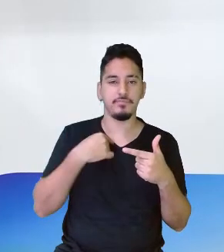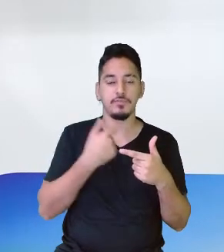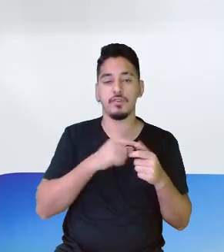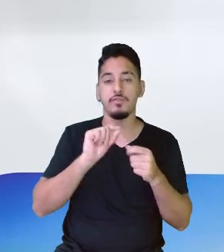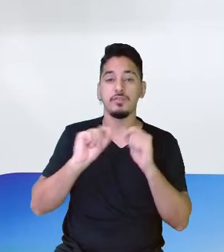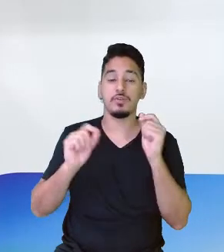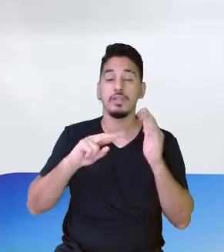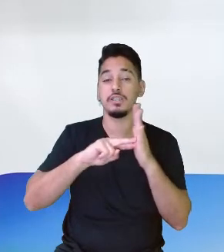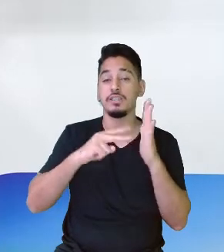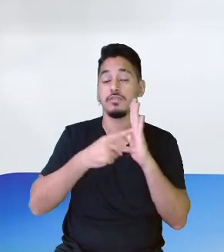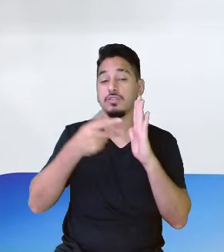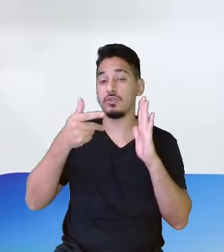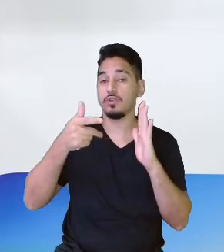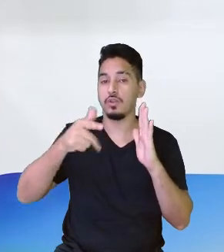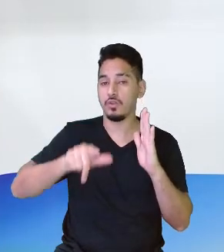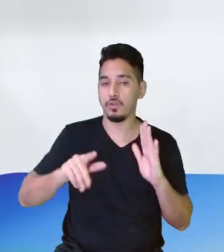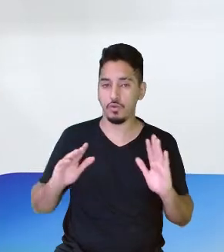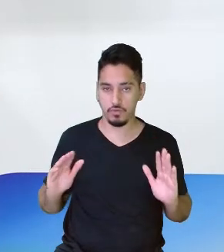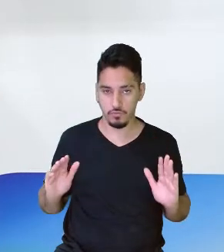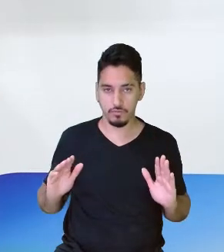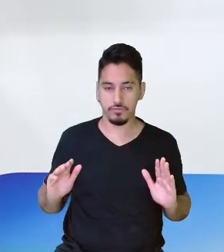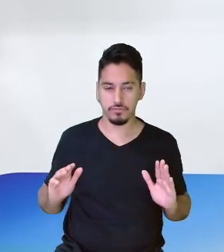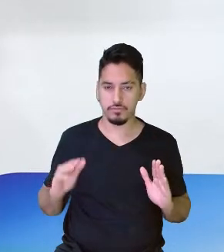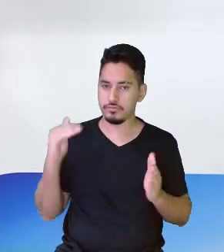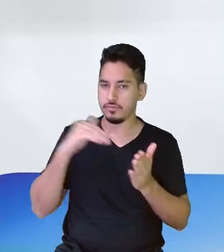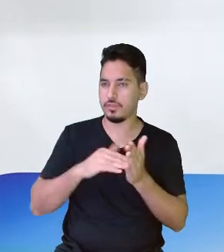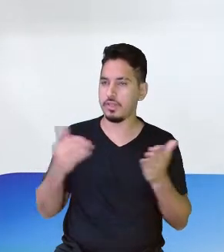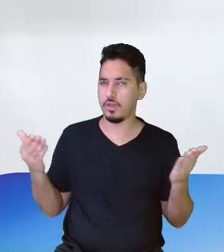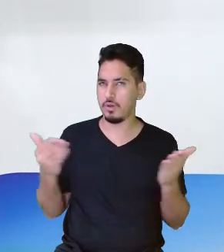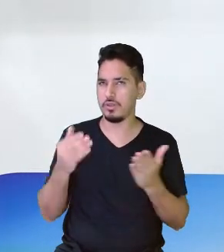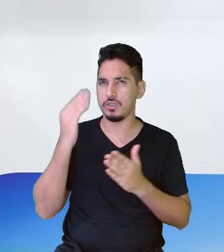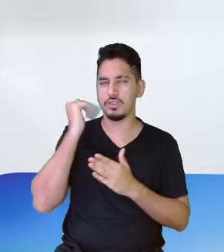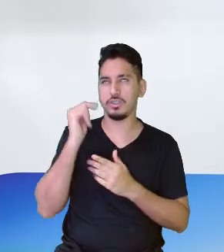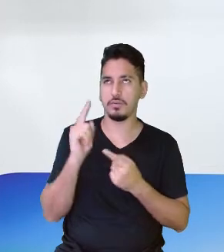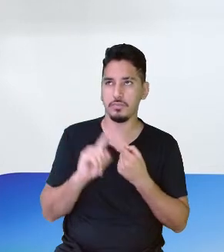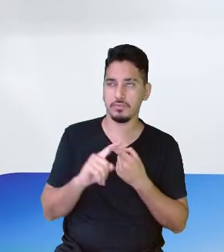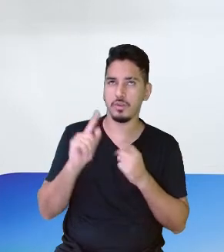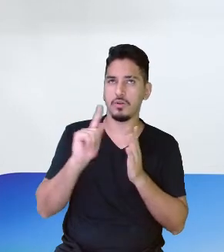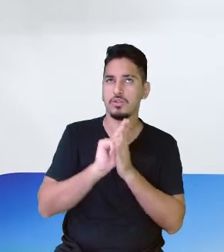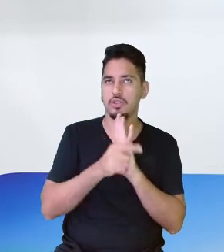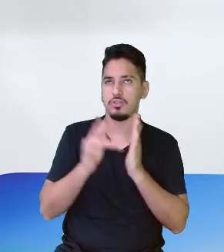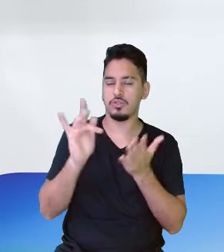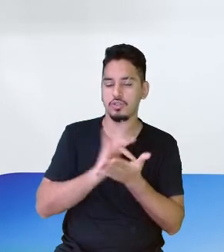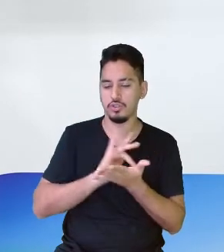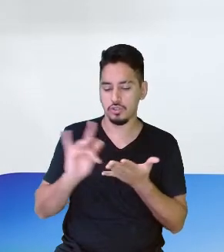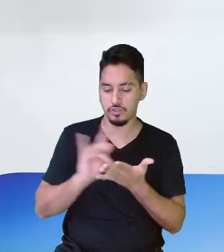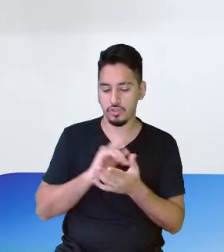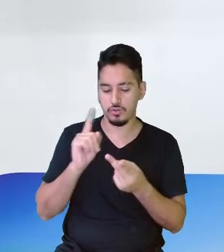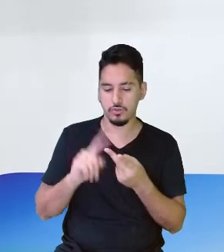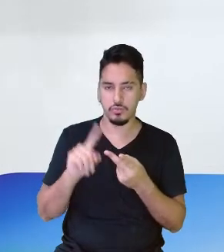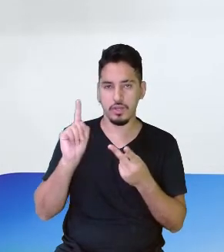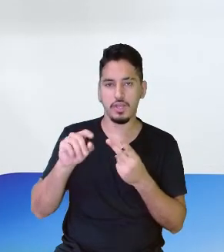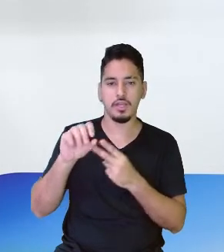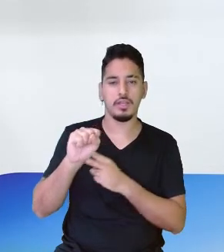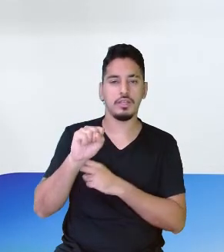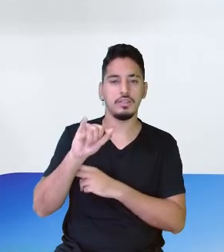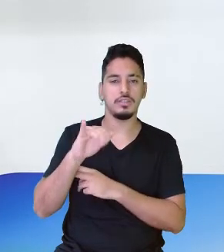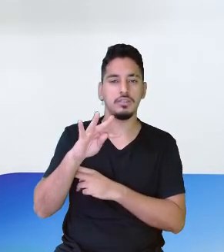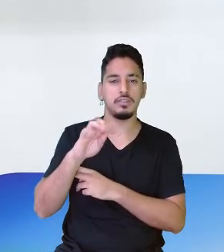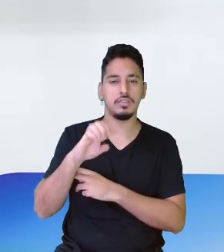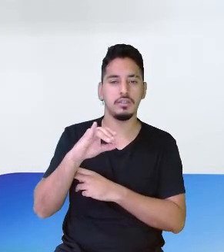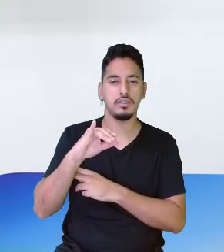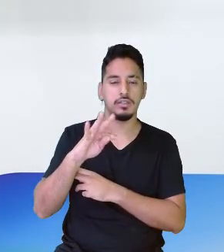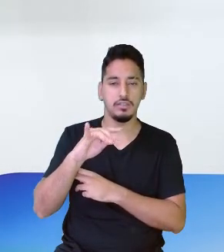essa ressignificação. Então, até agora, o que a gente sabe do meme? Que é um gênero digital, que é um gênero sintético, que